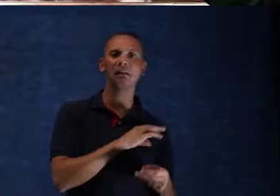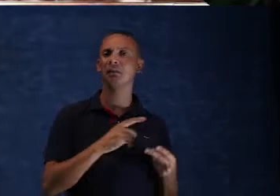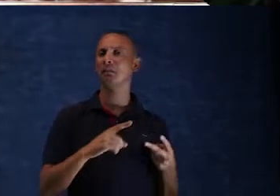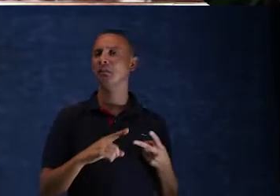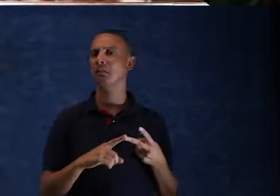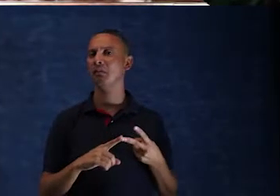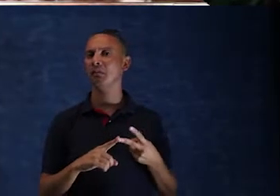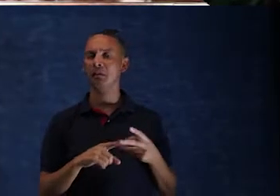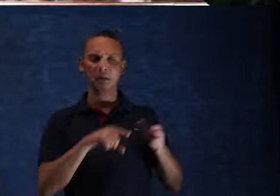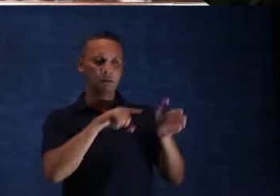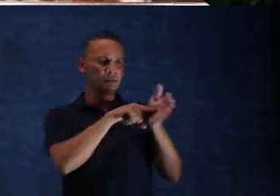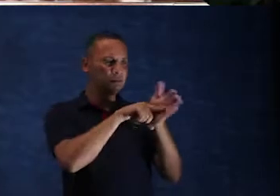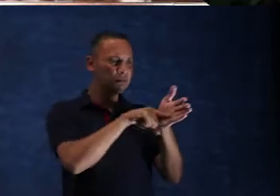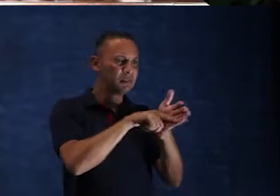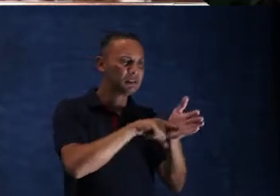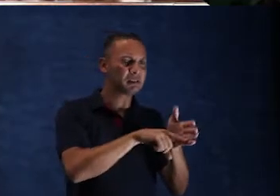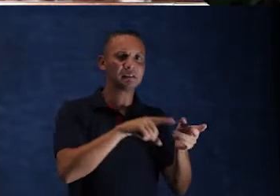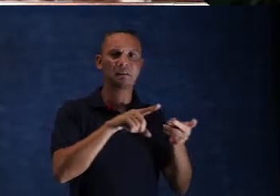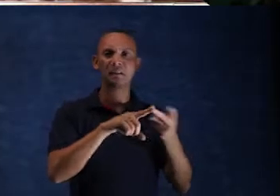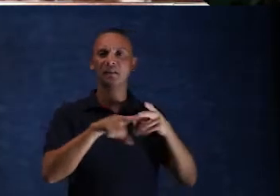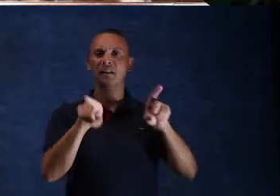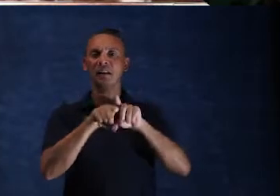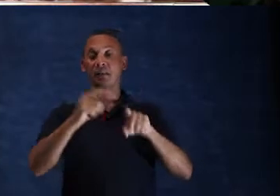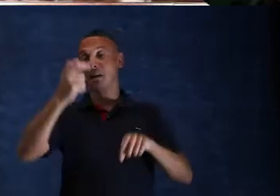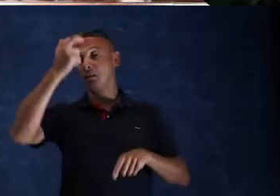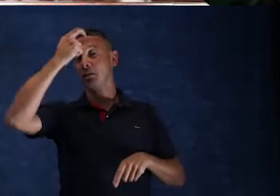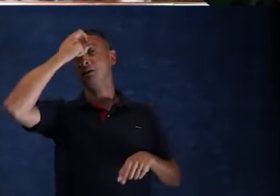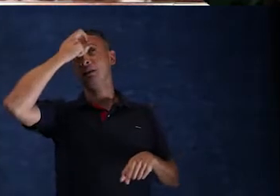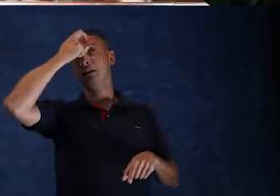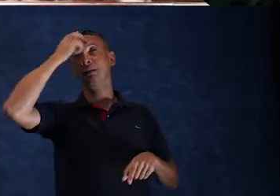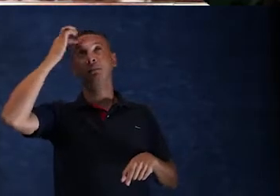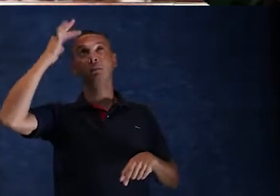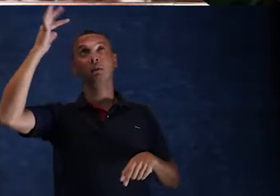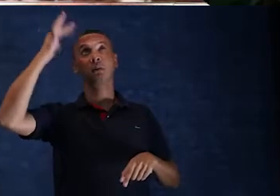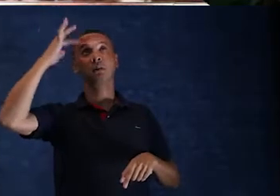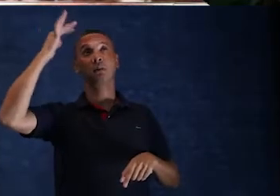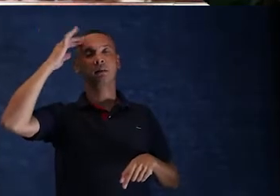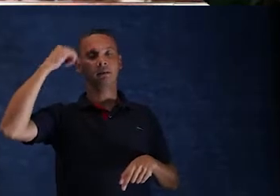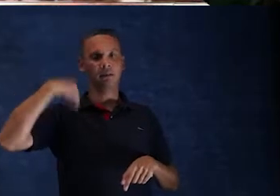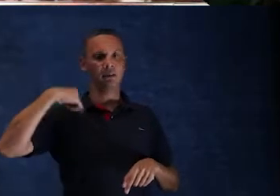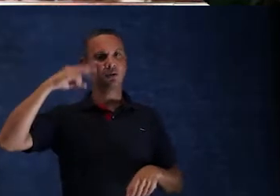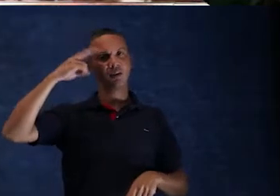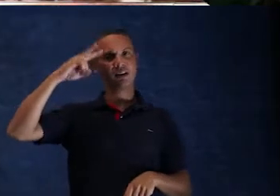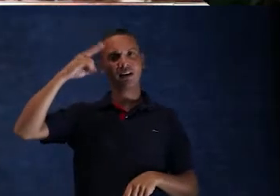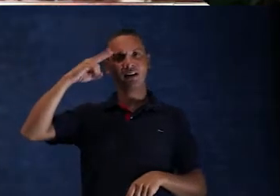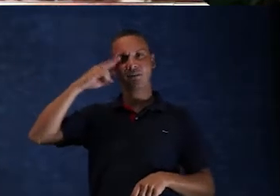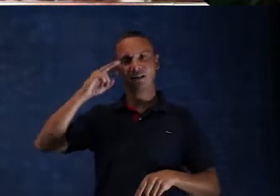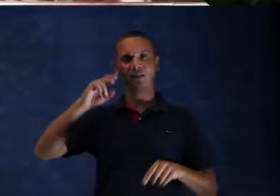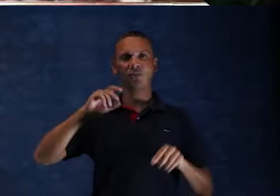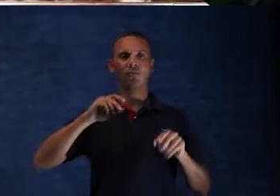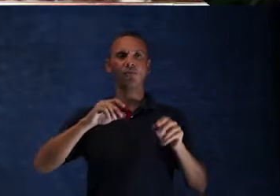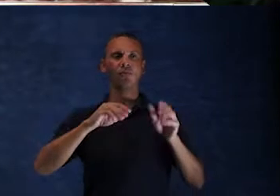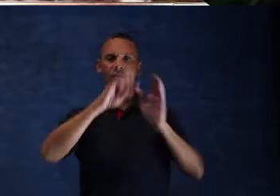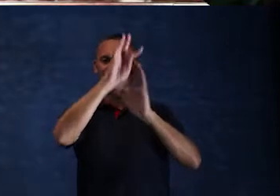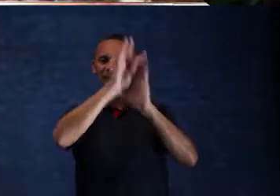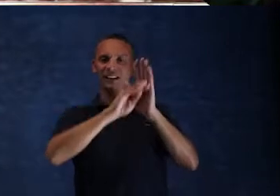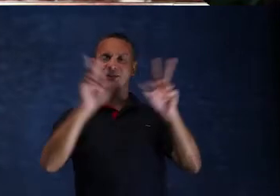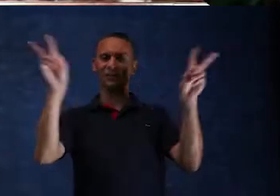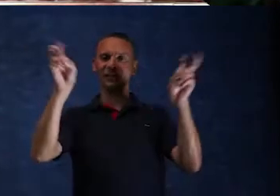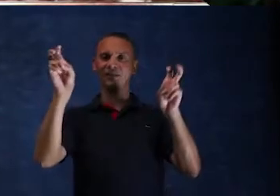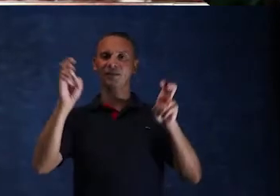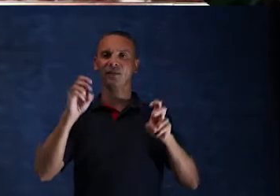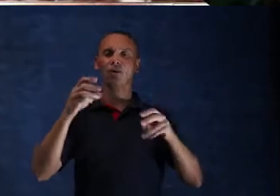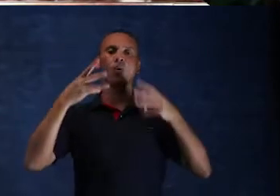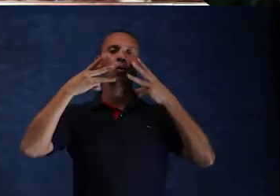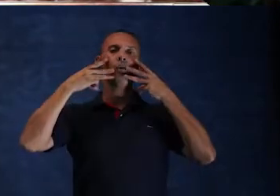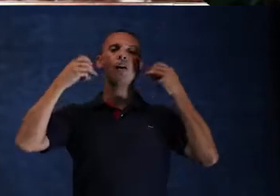ou investigativo, seja da própria consciência. Né? Eu estou lembrando do Gato Preto, por exemplo, do Edgar Allan Poe.